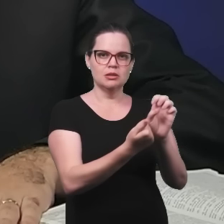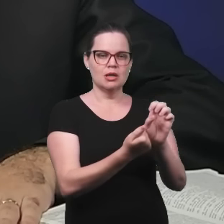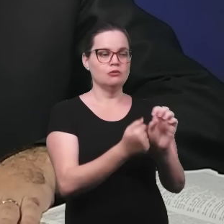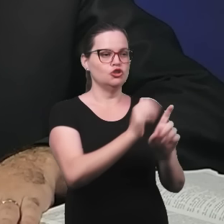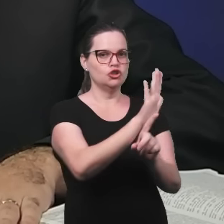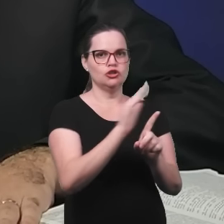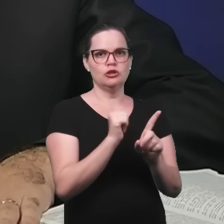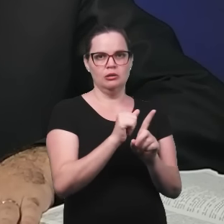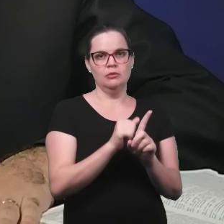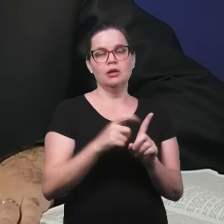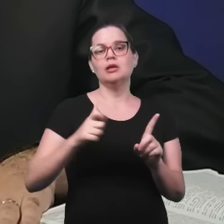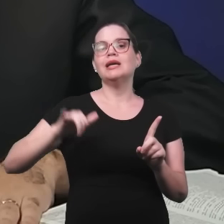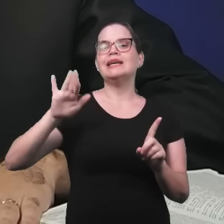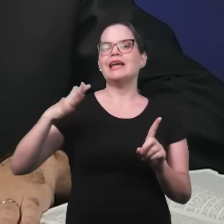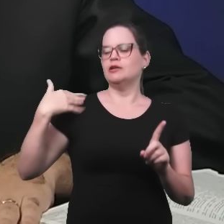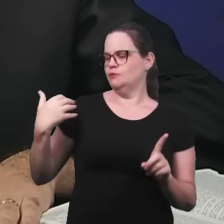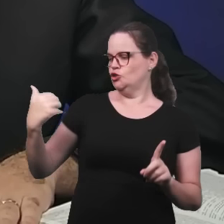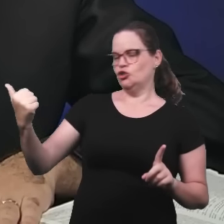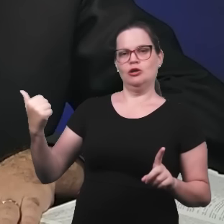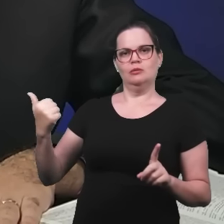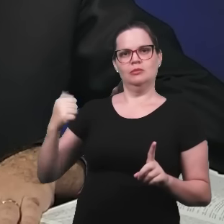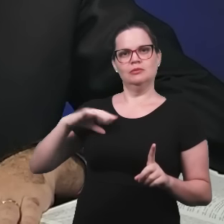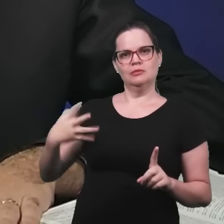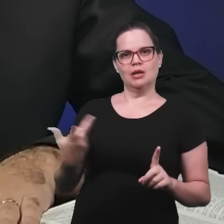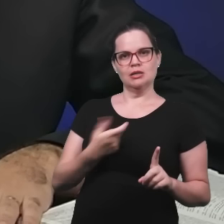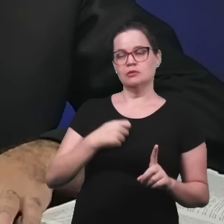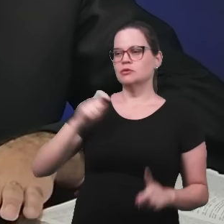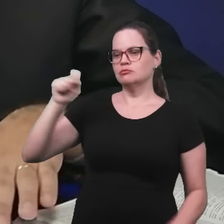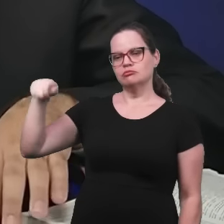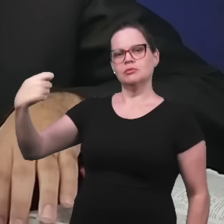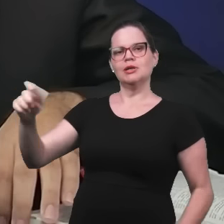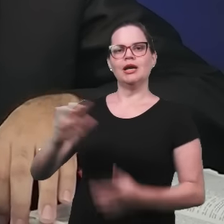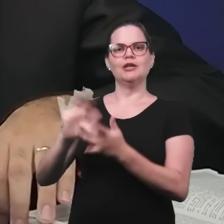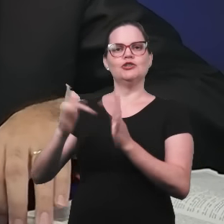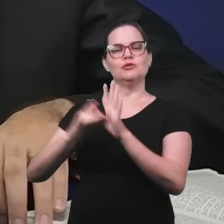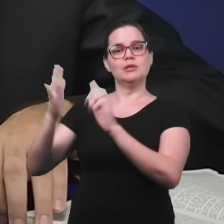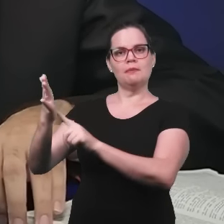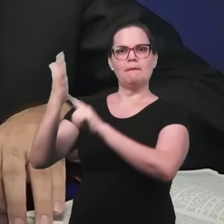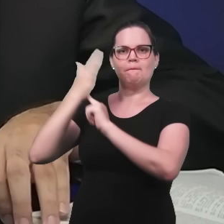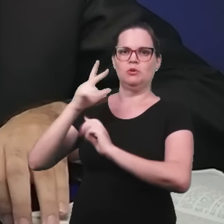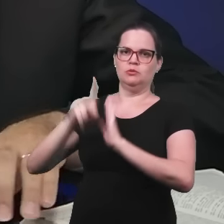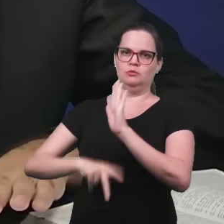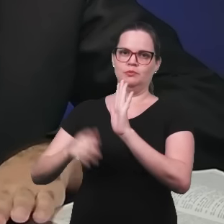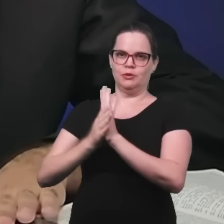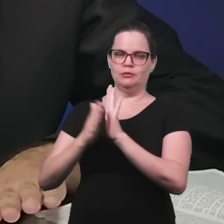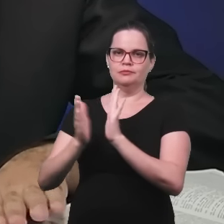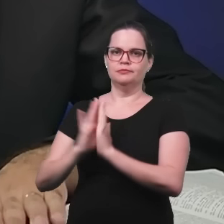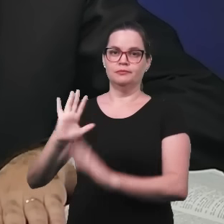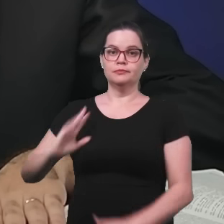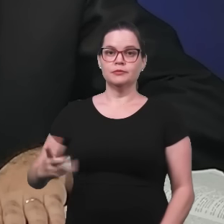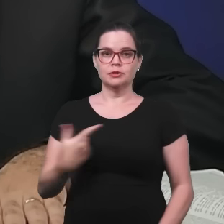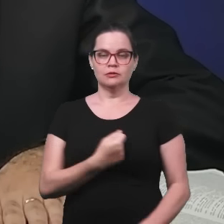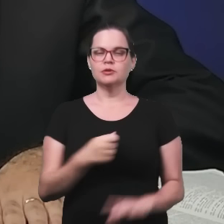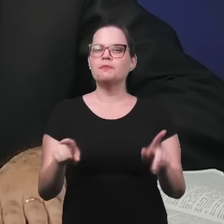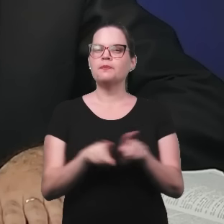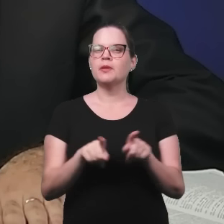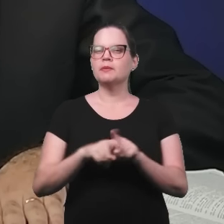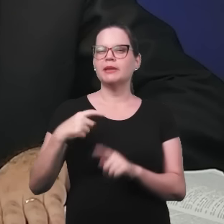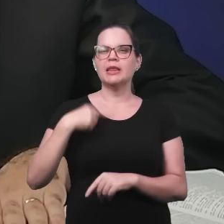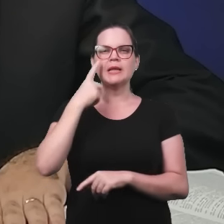para a salvação é Jesus. Jesus é que se revela para a salvação. E um aspecto muito interessante